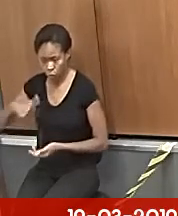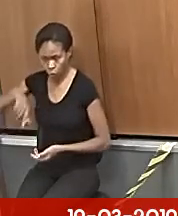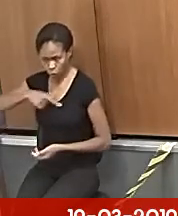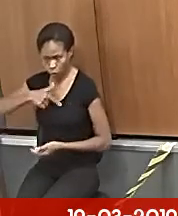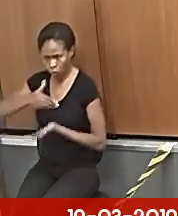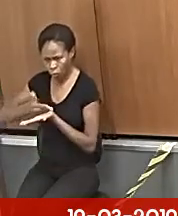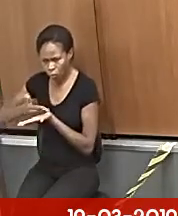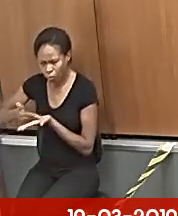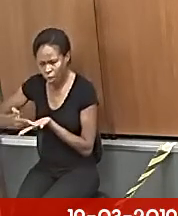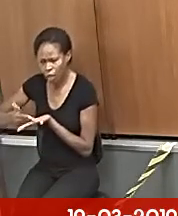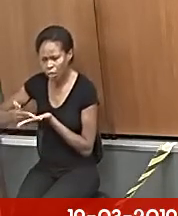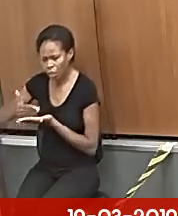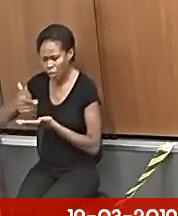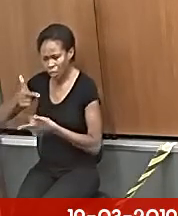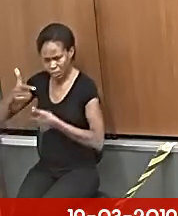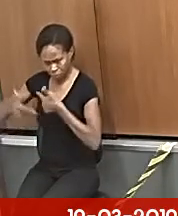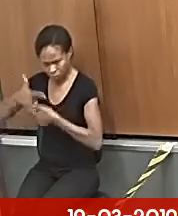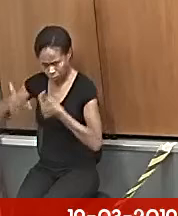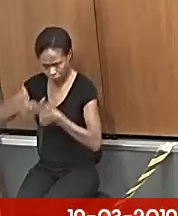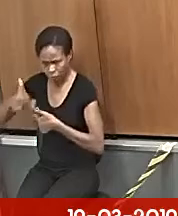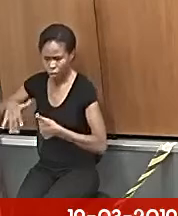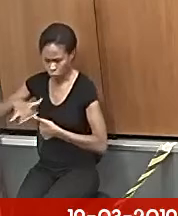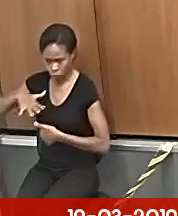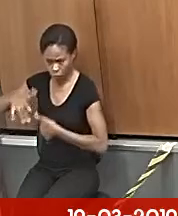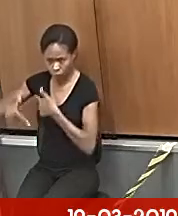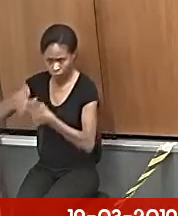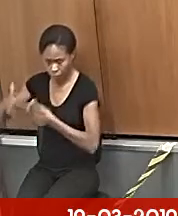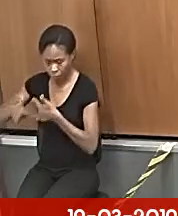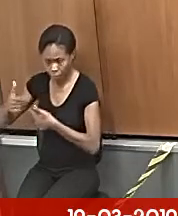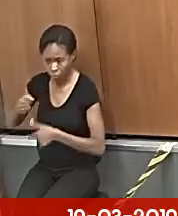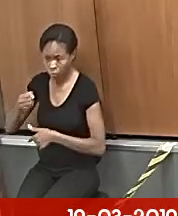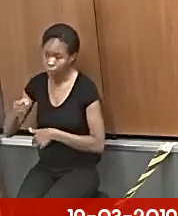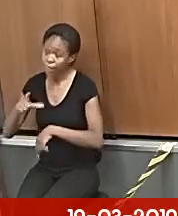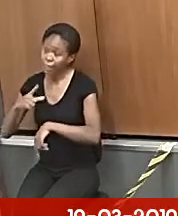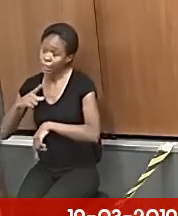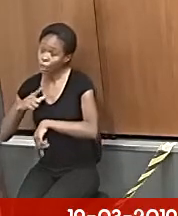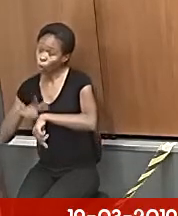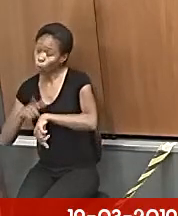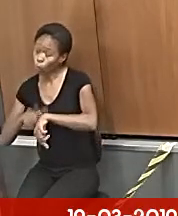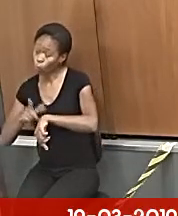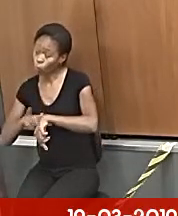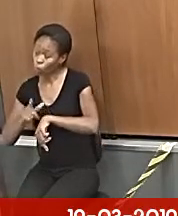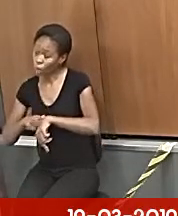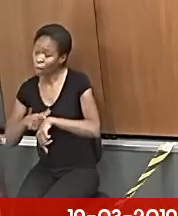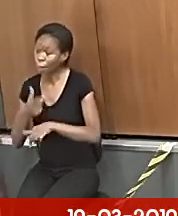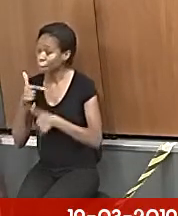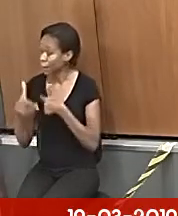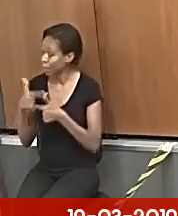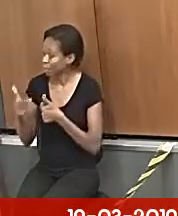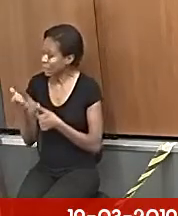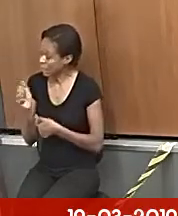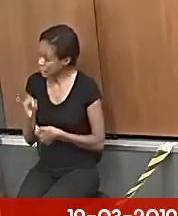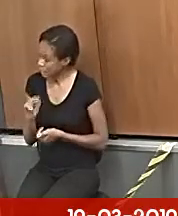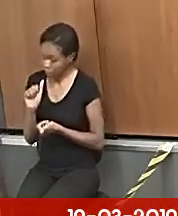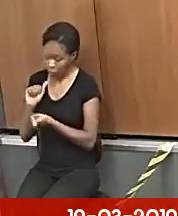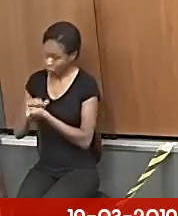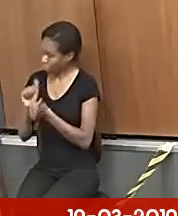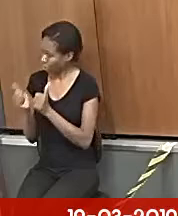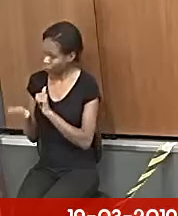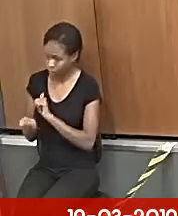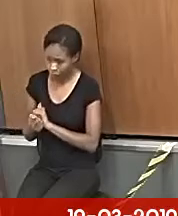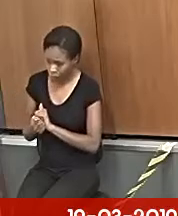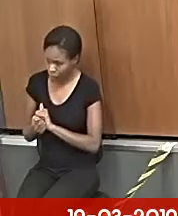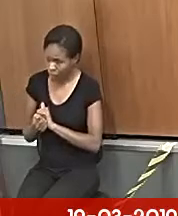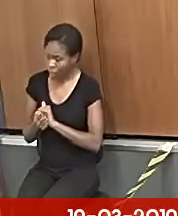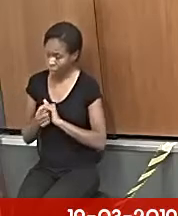mercado de trabalho a gente tem o período de estar trabalhando e se não adaptar entre nem o empregado